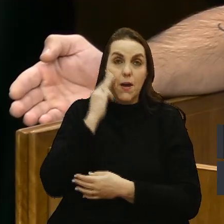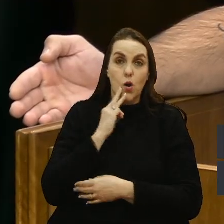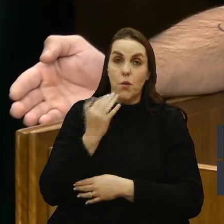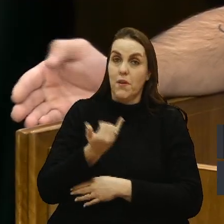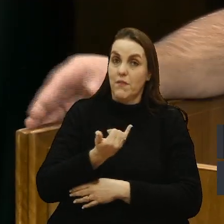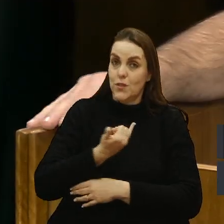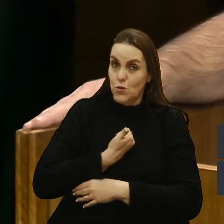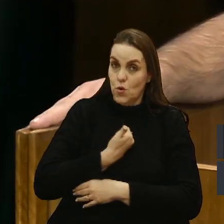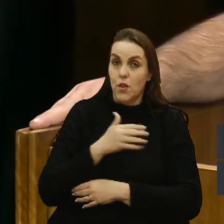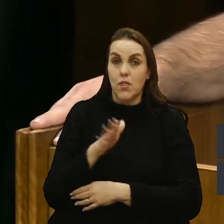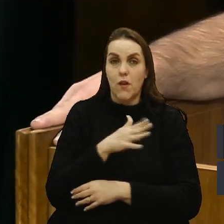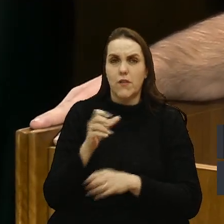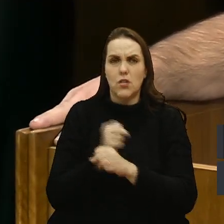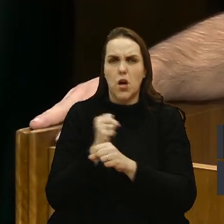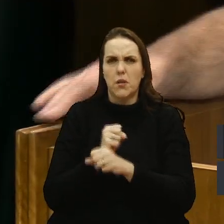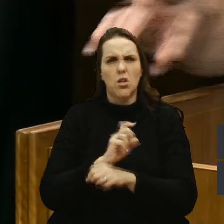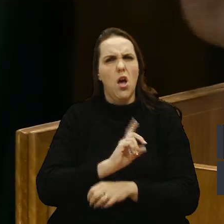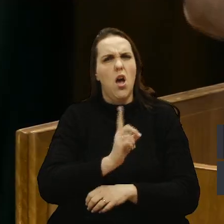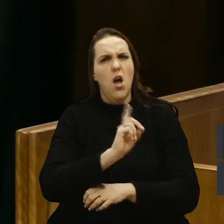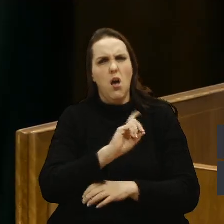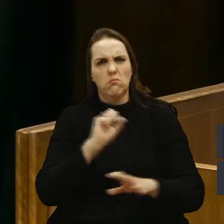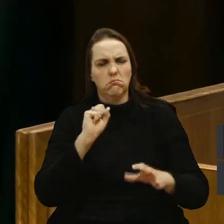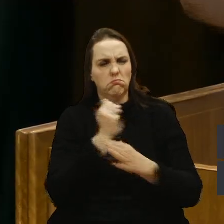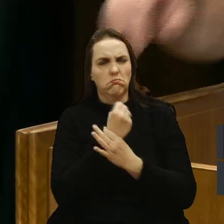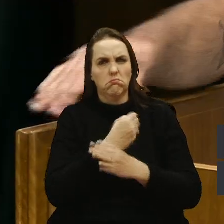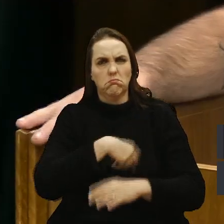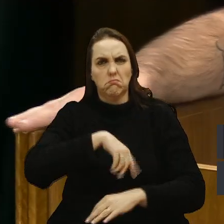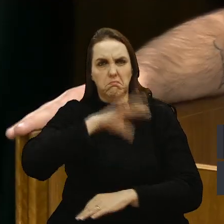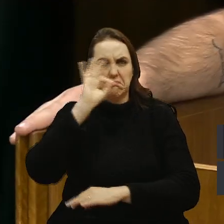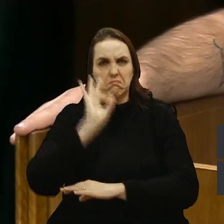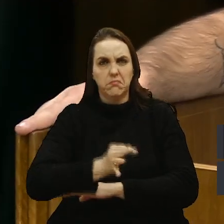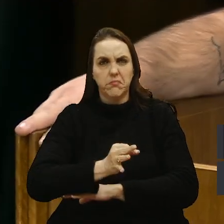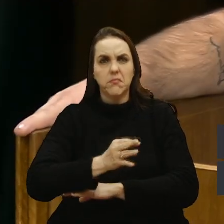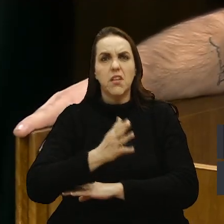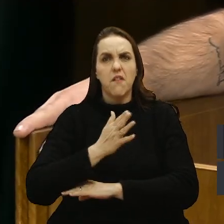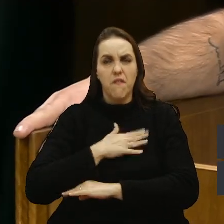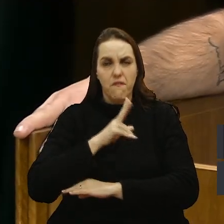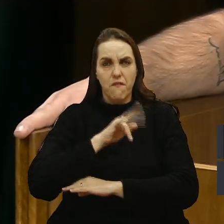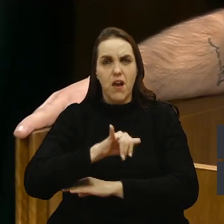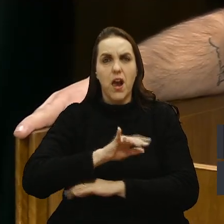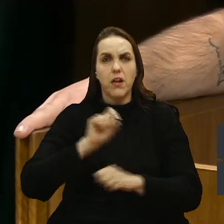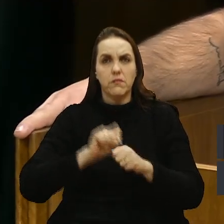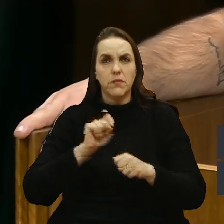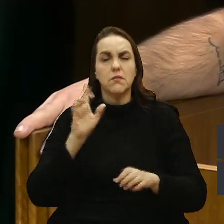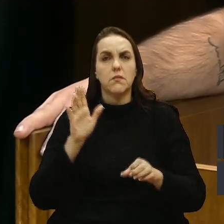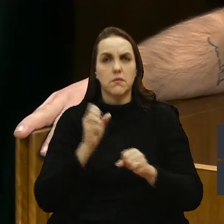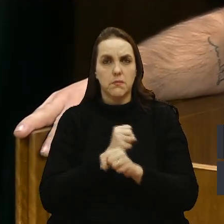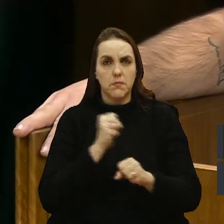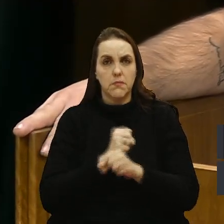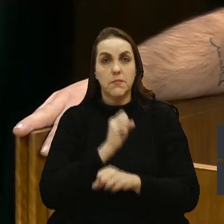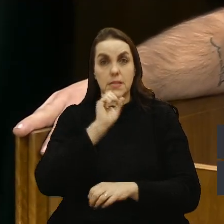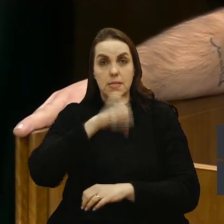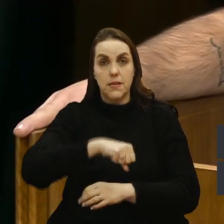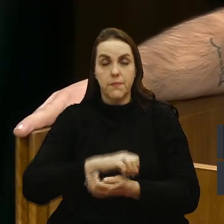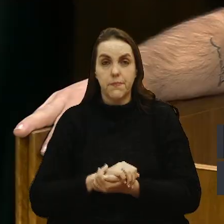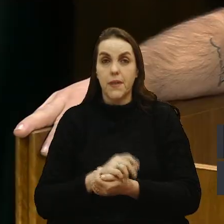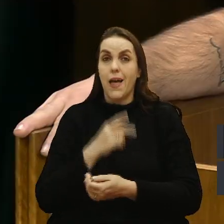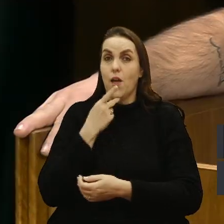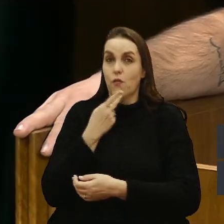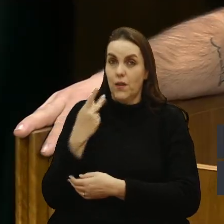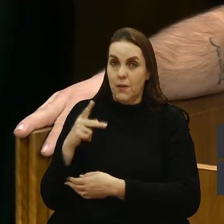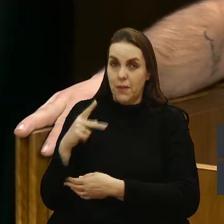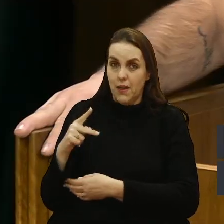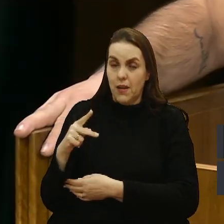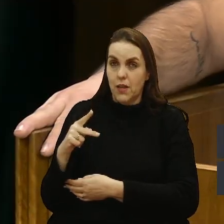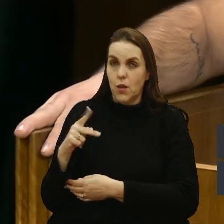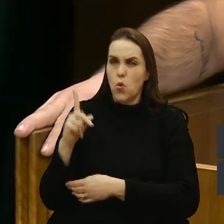não vai ser executado. Não, eu garanto com o fio do bigode que vai ser executado. E aí eu falei o seguinte,